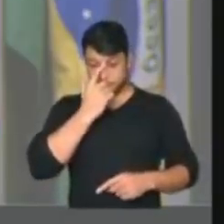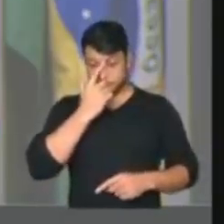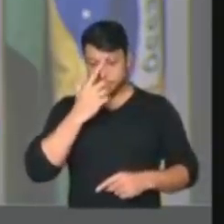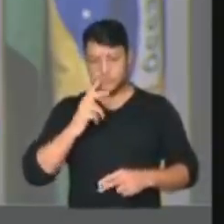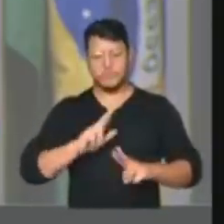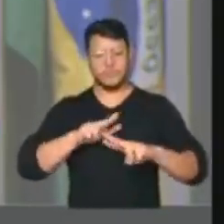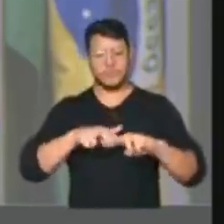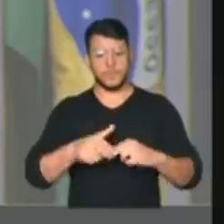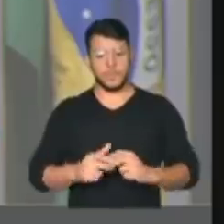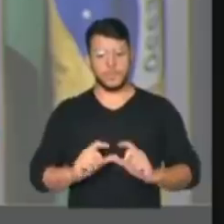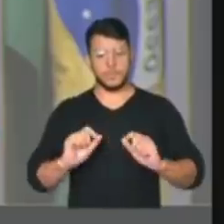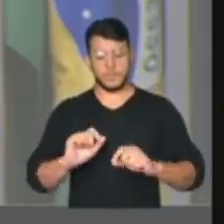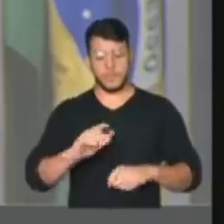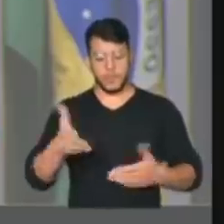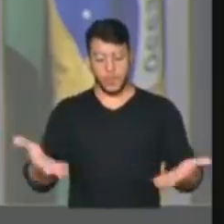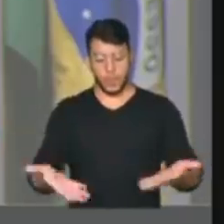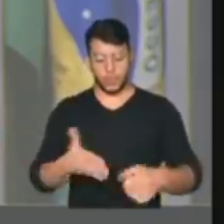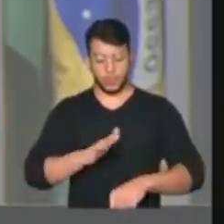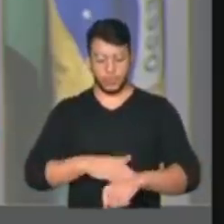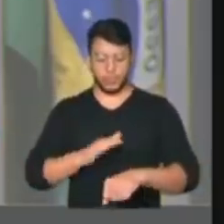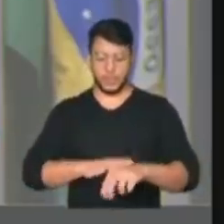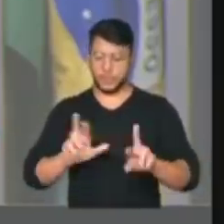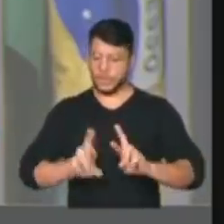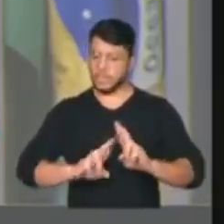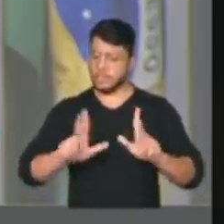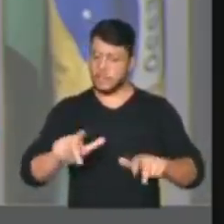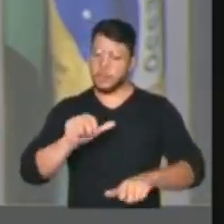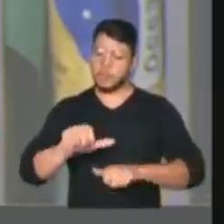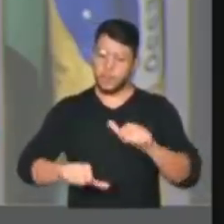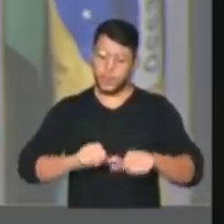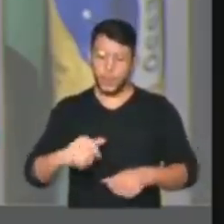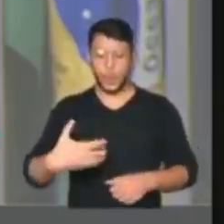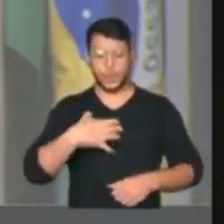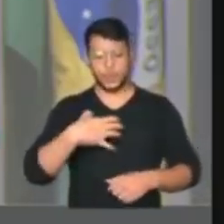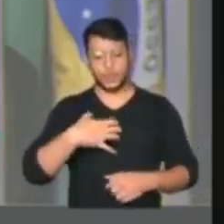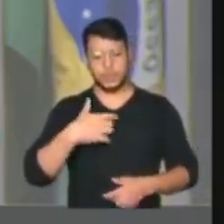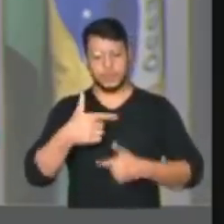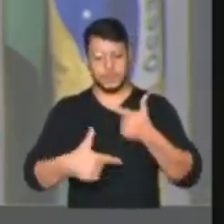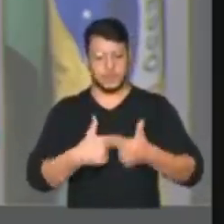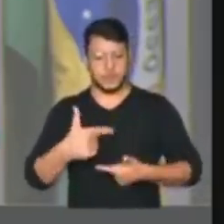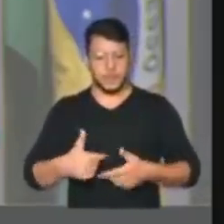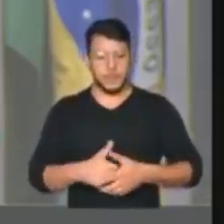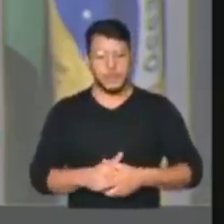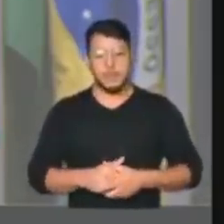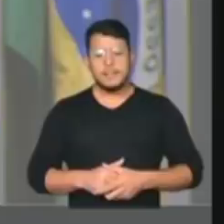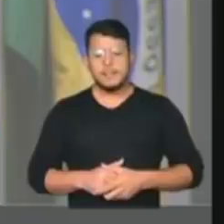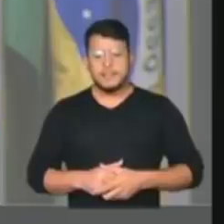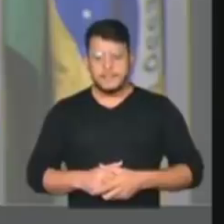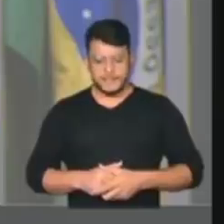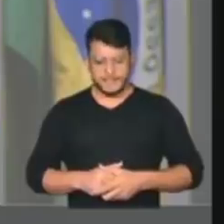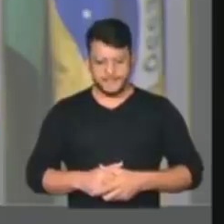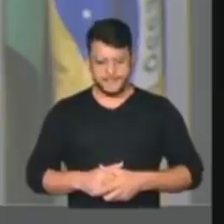relação a outras práticas em relação à irresponsabilidades cometidas no passado obrigados um presidente dois